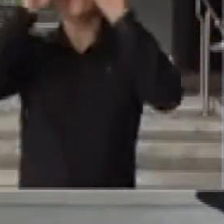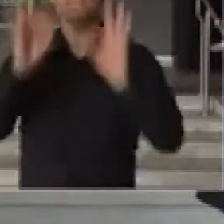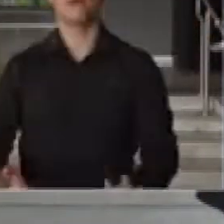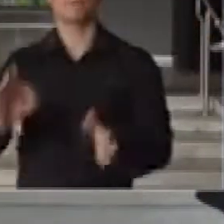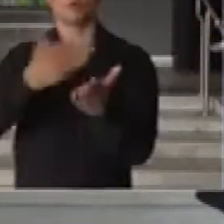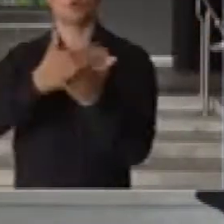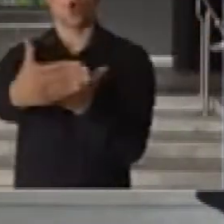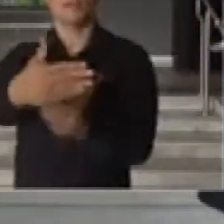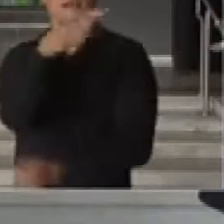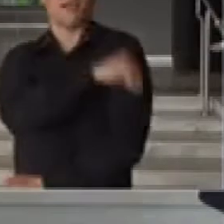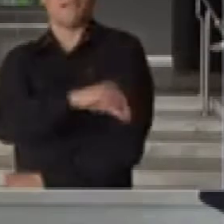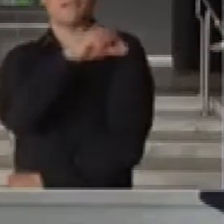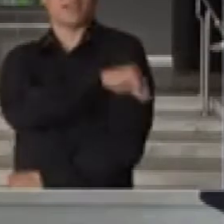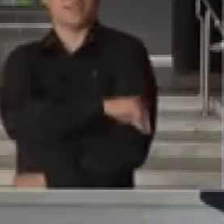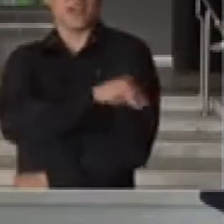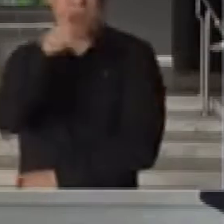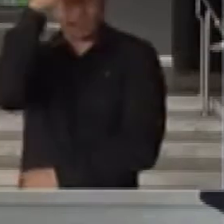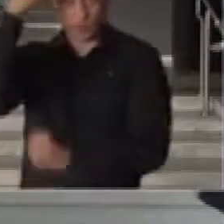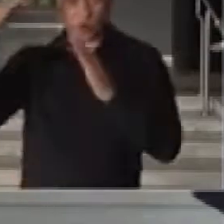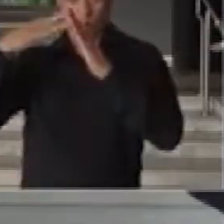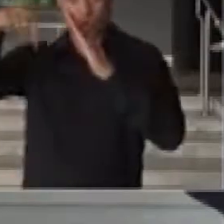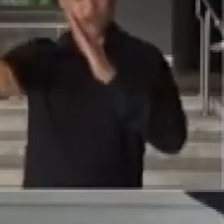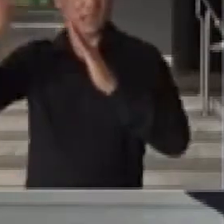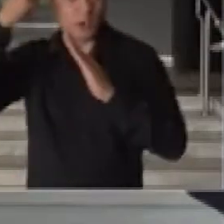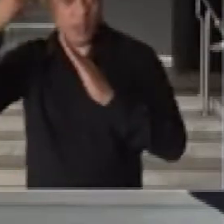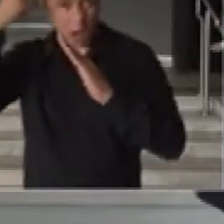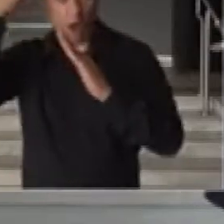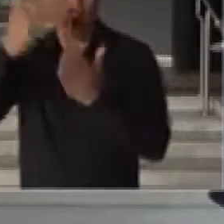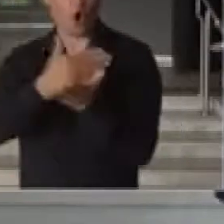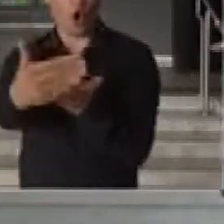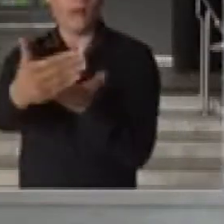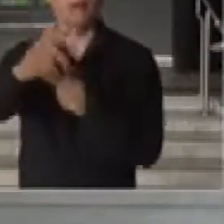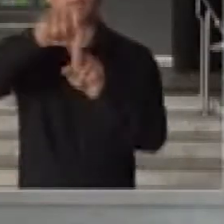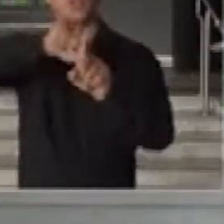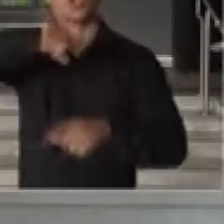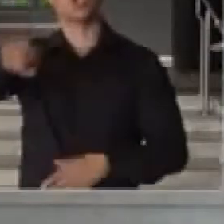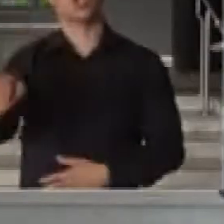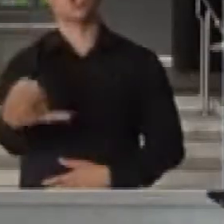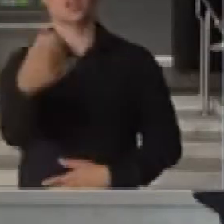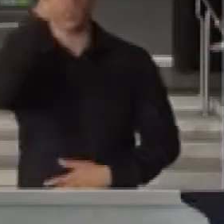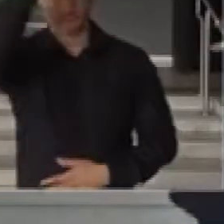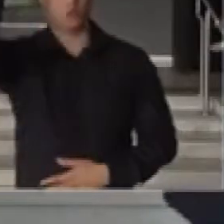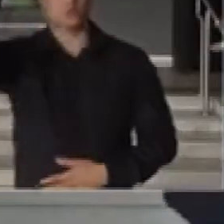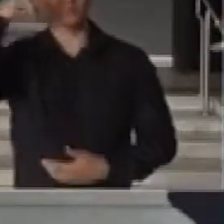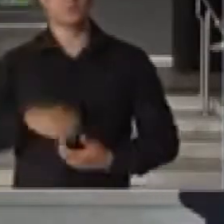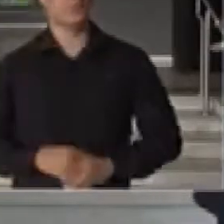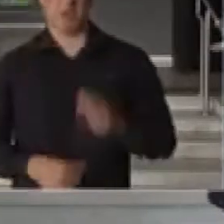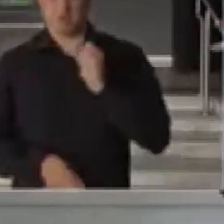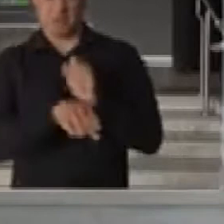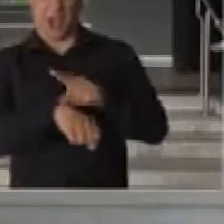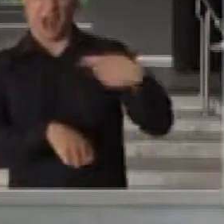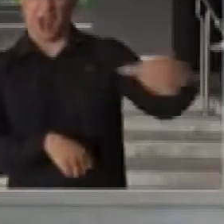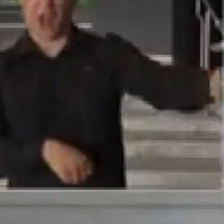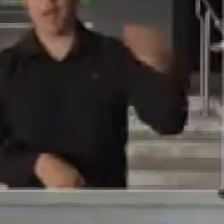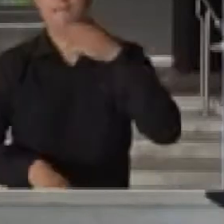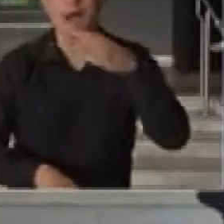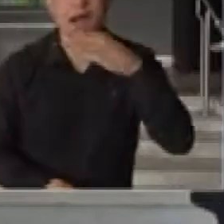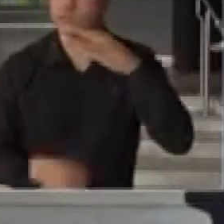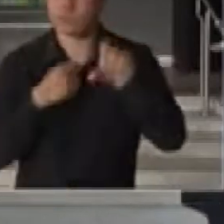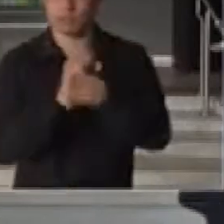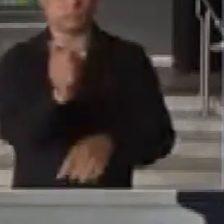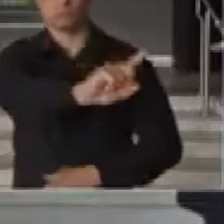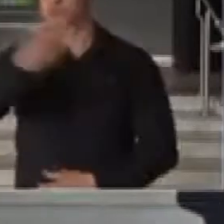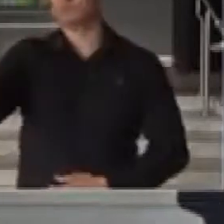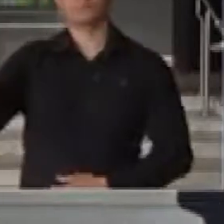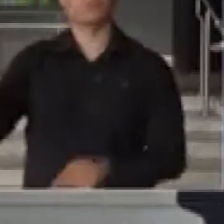a imunização dos brasileiros de São Paulo em janeiro. Não vamos aguardar março